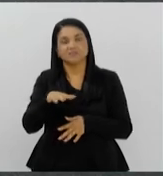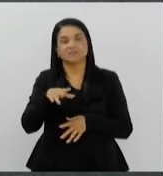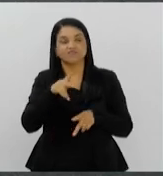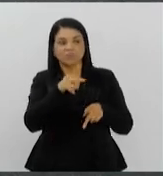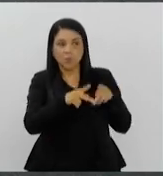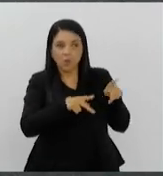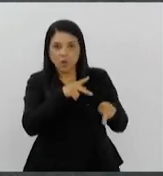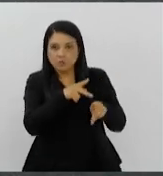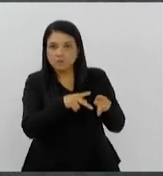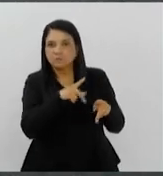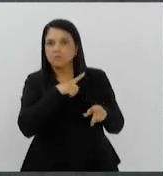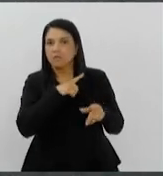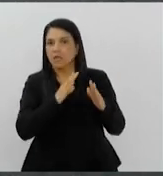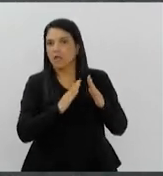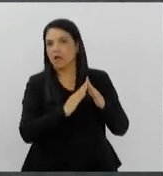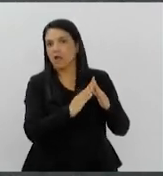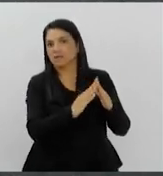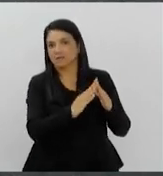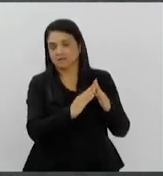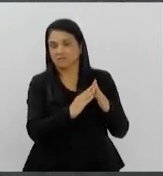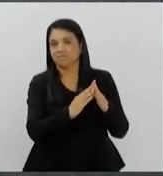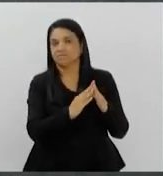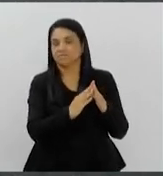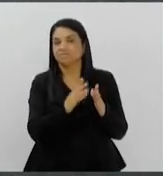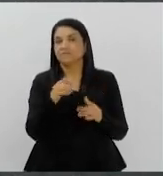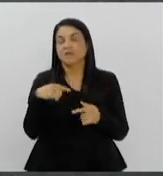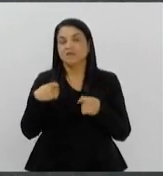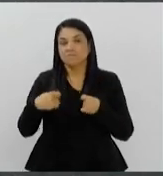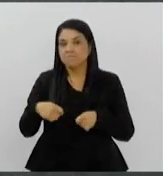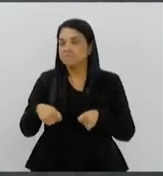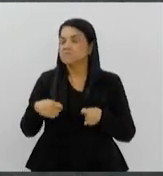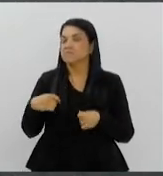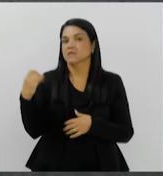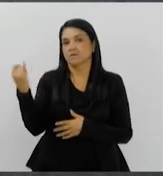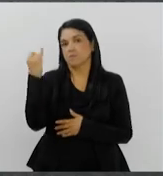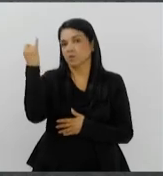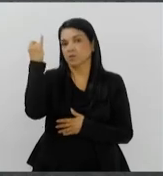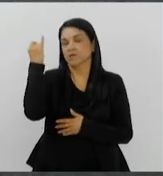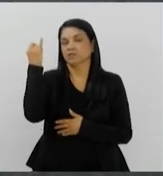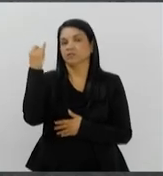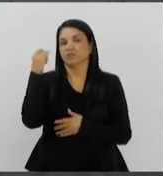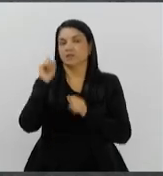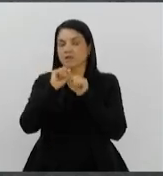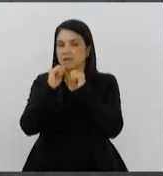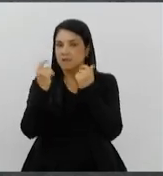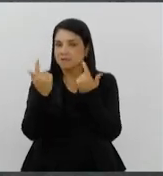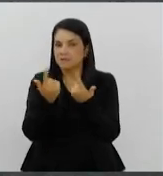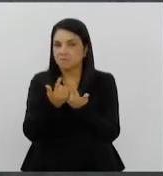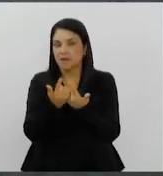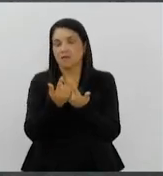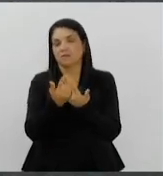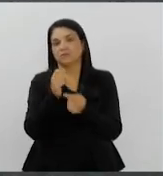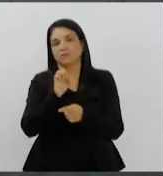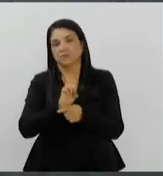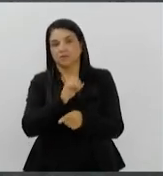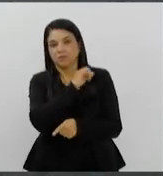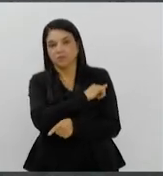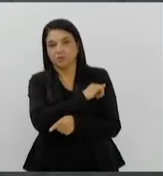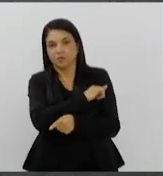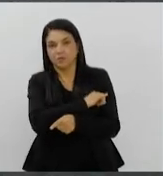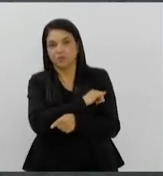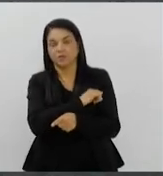povoadas e a população. Então, é muito importante que a Assembleia Legislativa, o Estado do Rio de Janeiro, se mobilizem e para que a gente